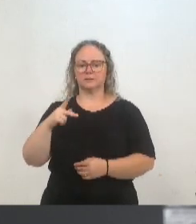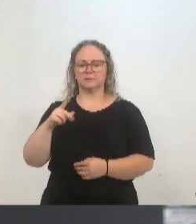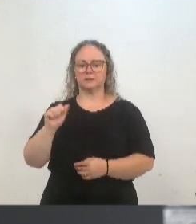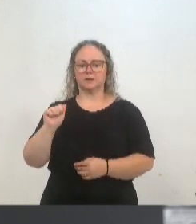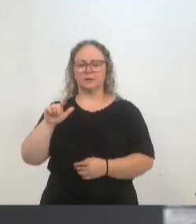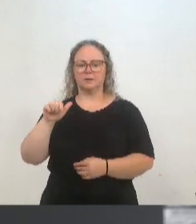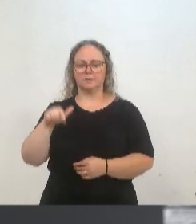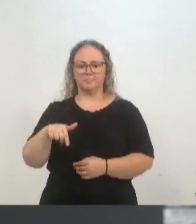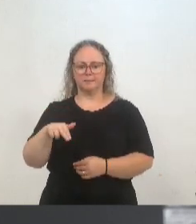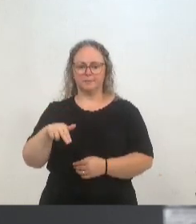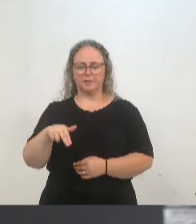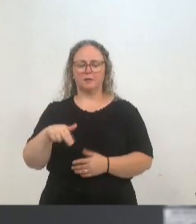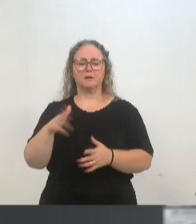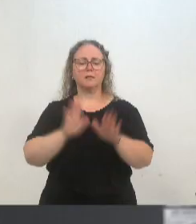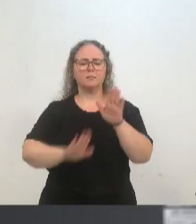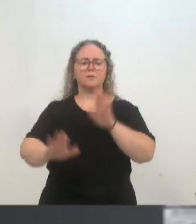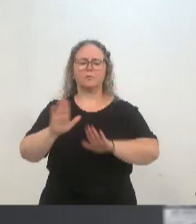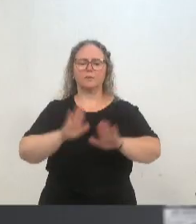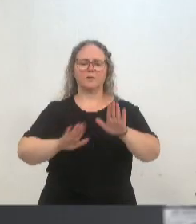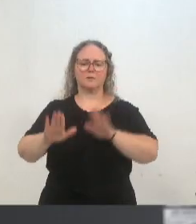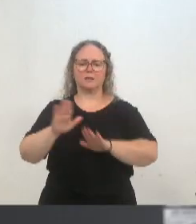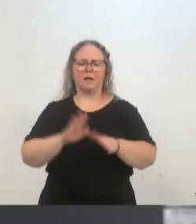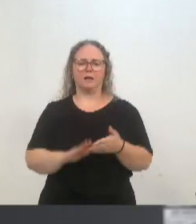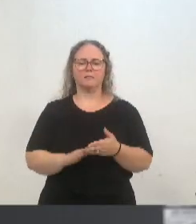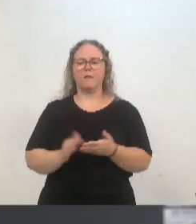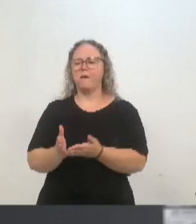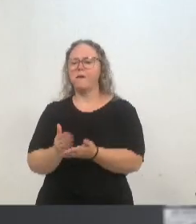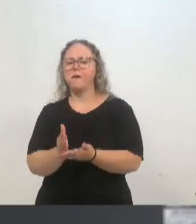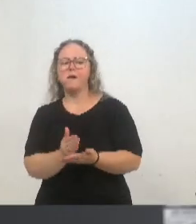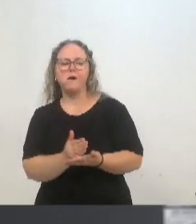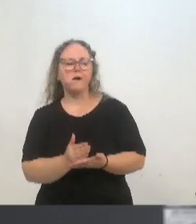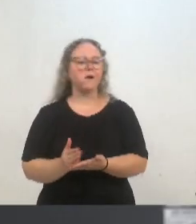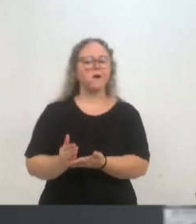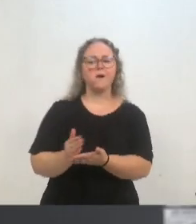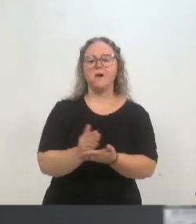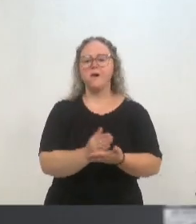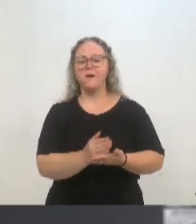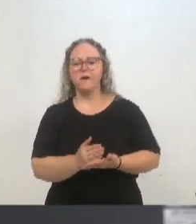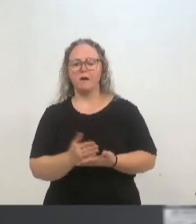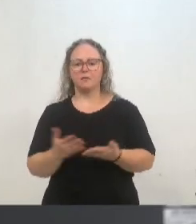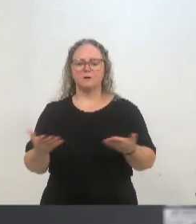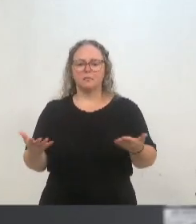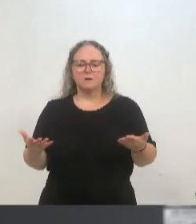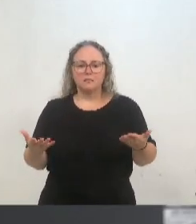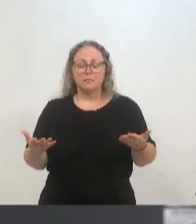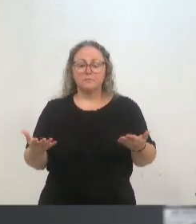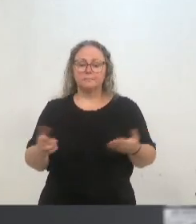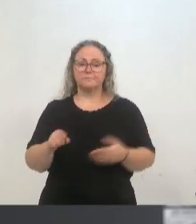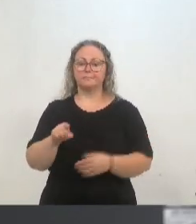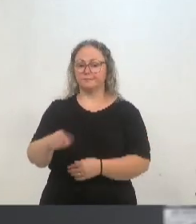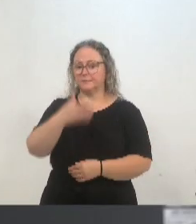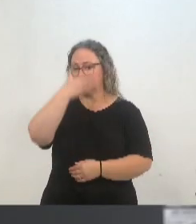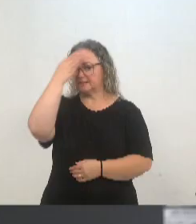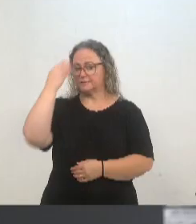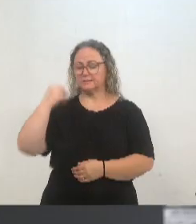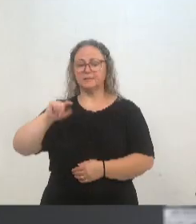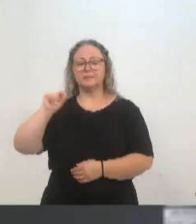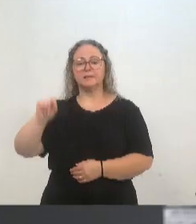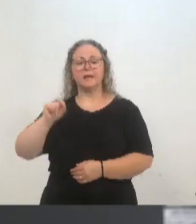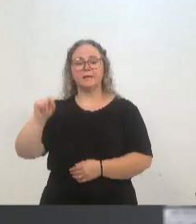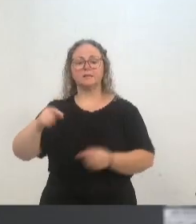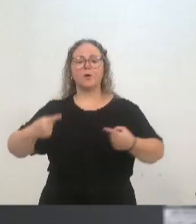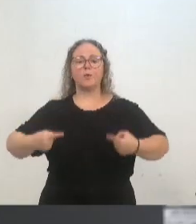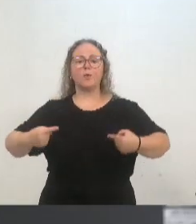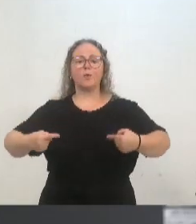particular, para ter cuidado com essa sede arrecadatória, tentar ganhar cada vez mais, porque tem um negocinho que eles estão esquecendo, que é